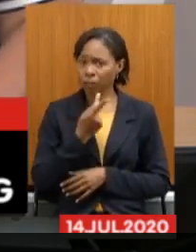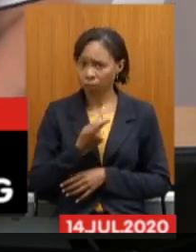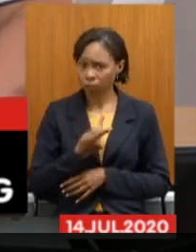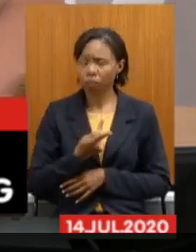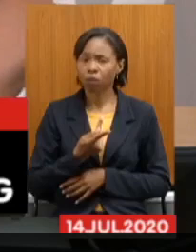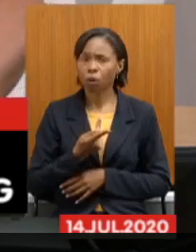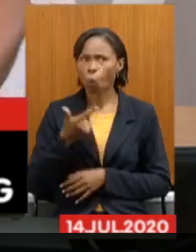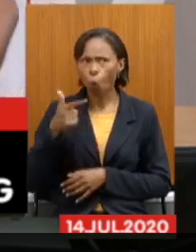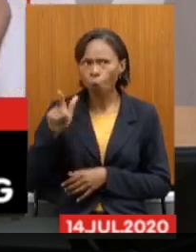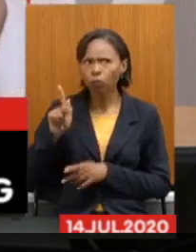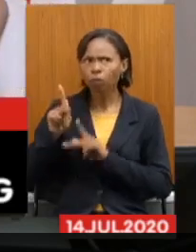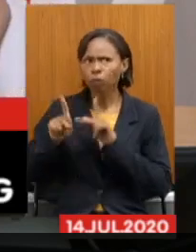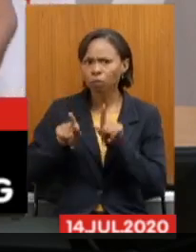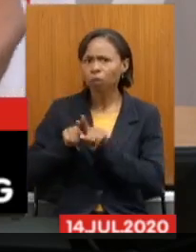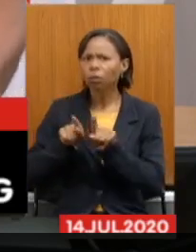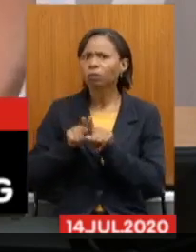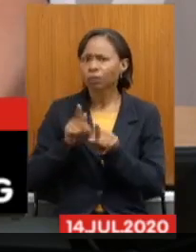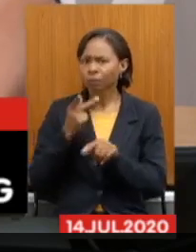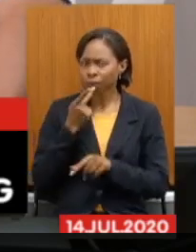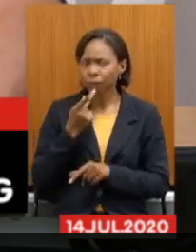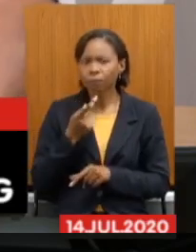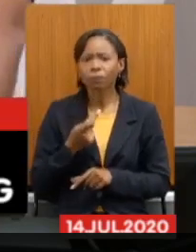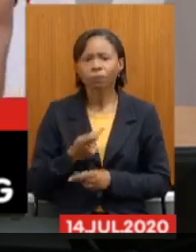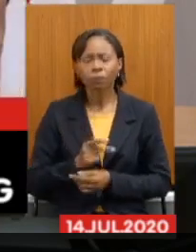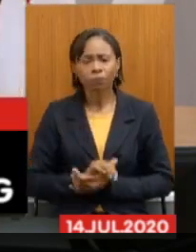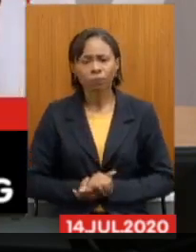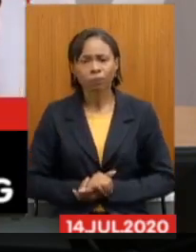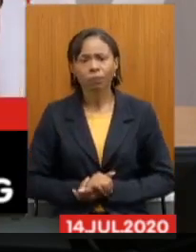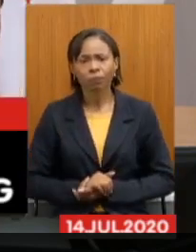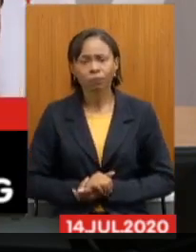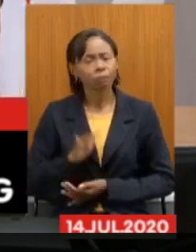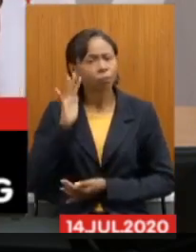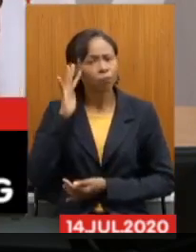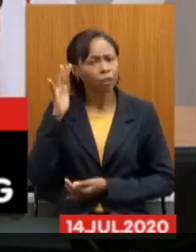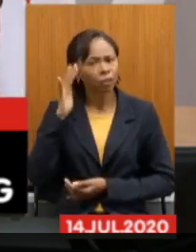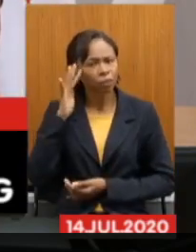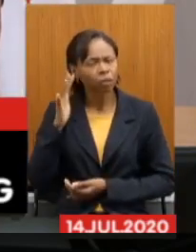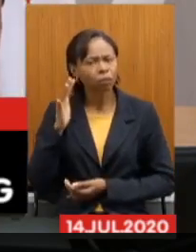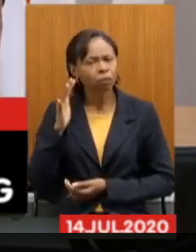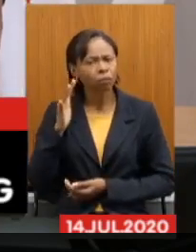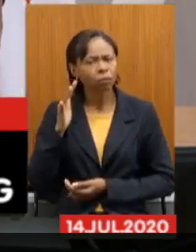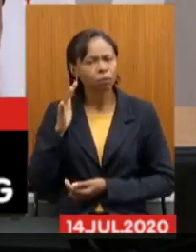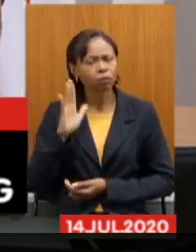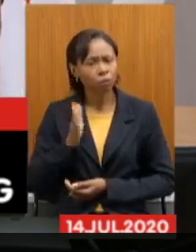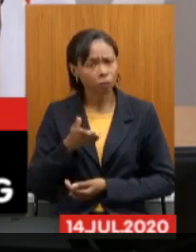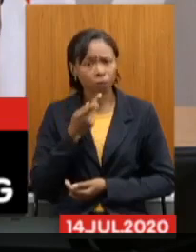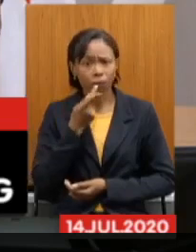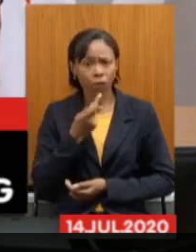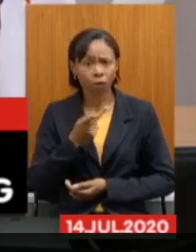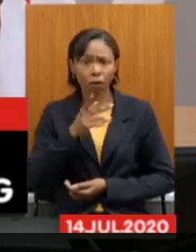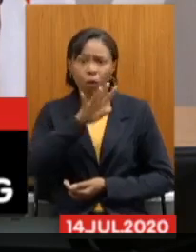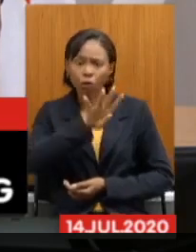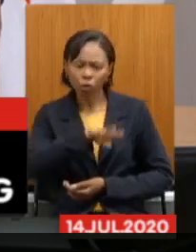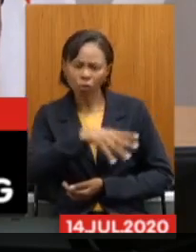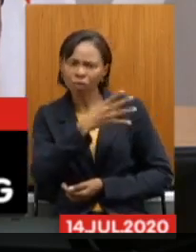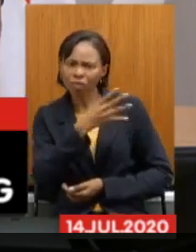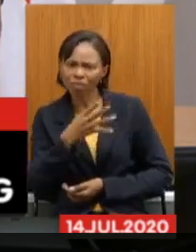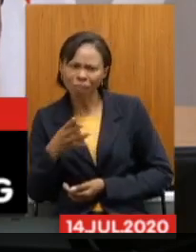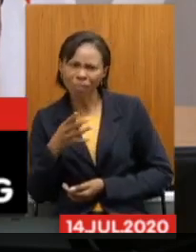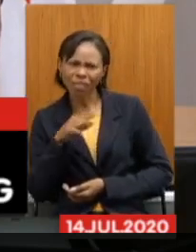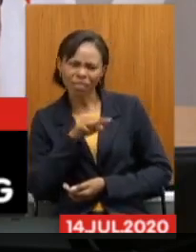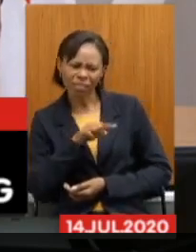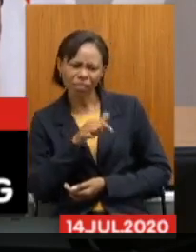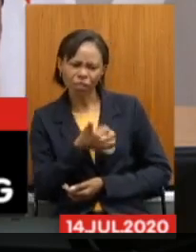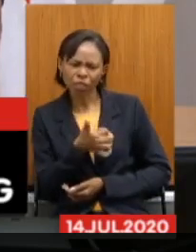está. Vocês imaginem como foi falado. Uma tabela que prevê